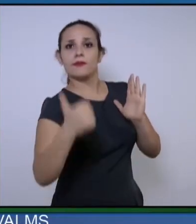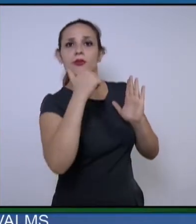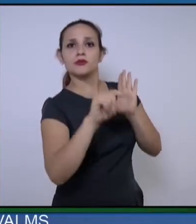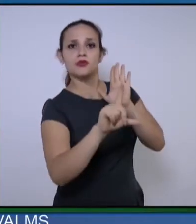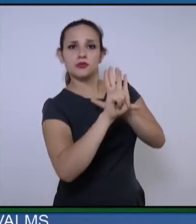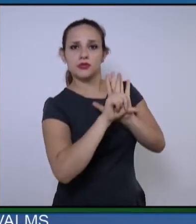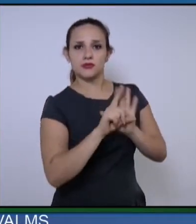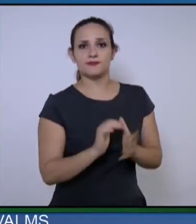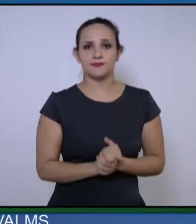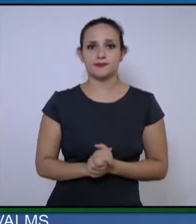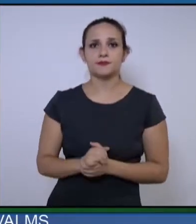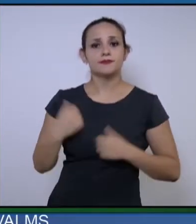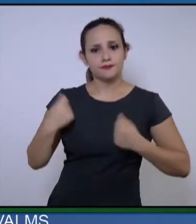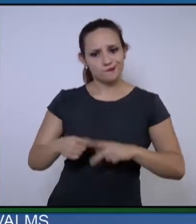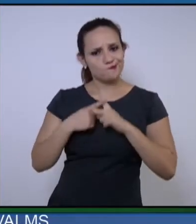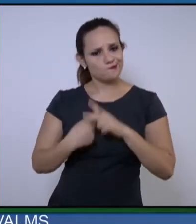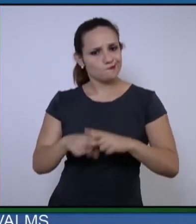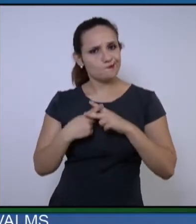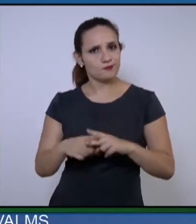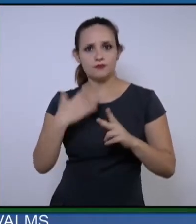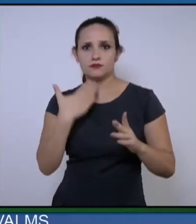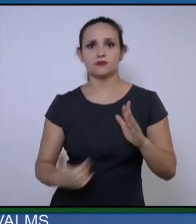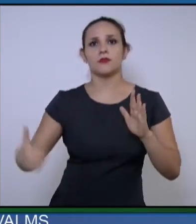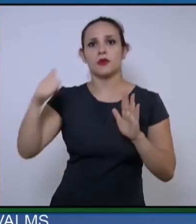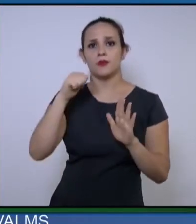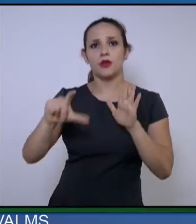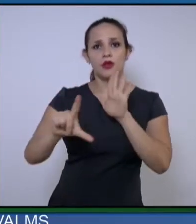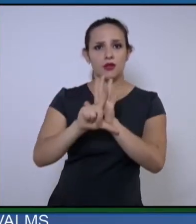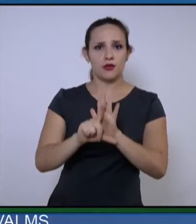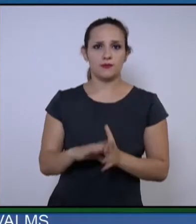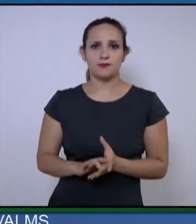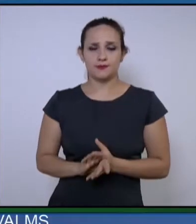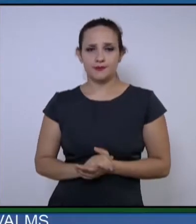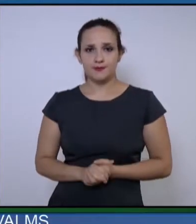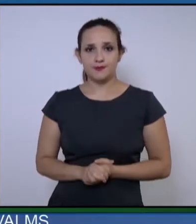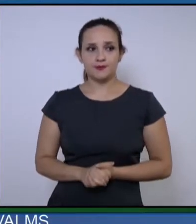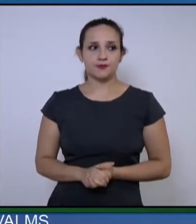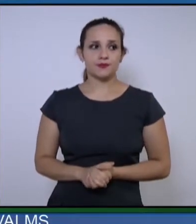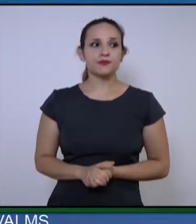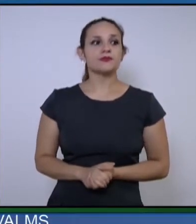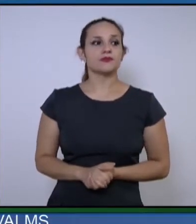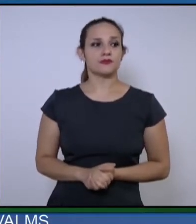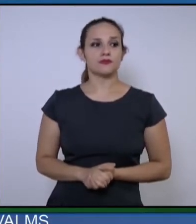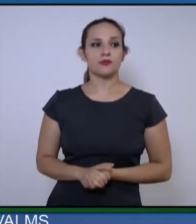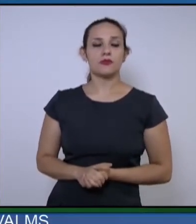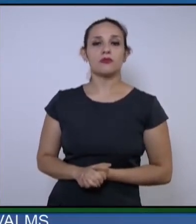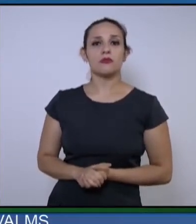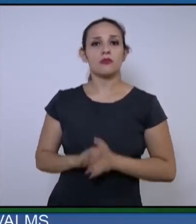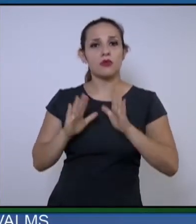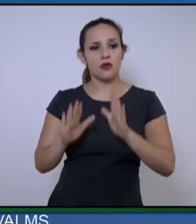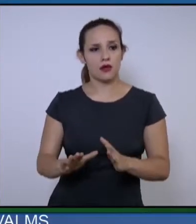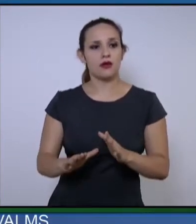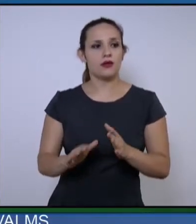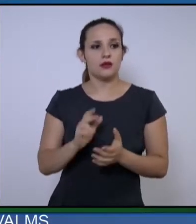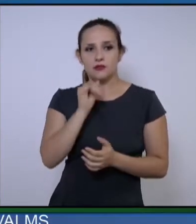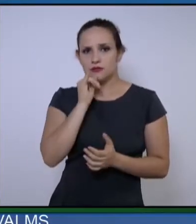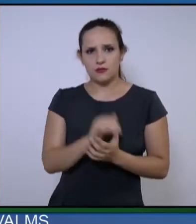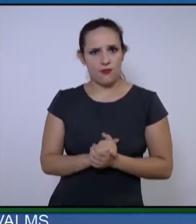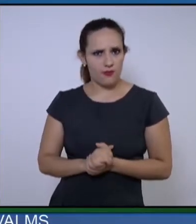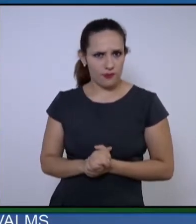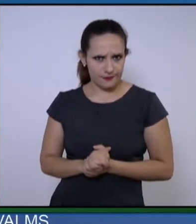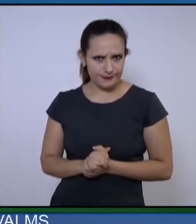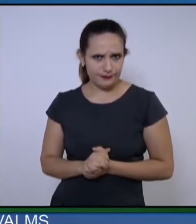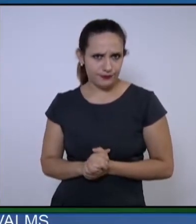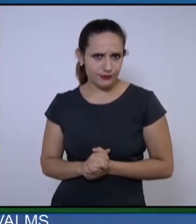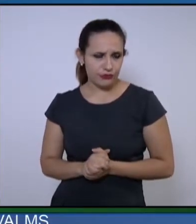aperfeiçoadas. As leis precisam ser aperfeiçoadas. Alguém, antes de praticar um crime, já tem que saber qual